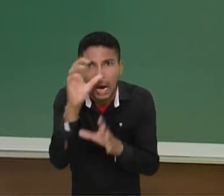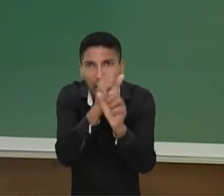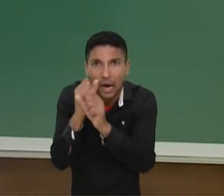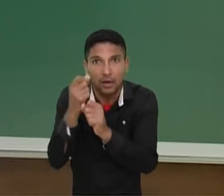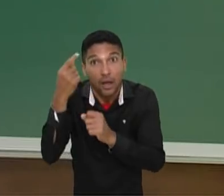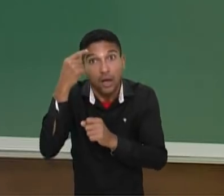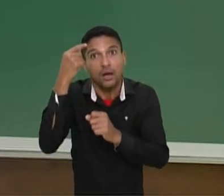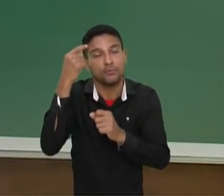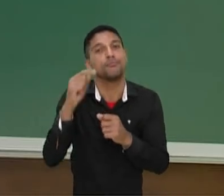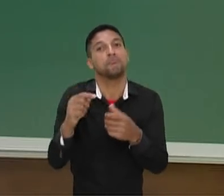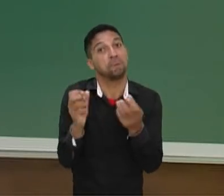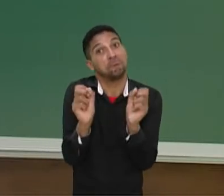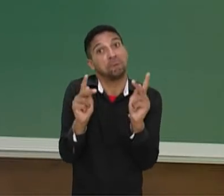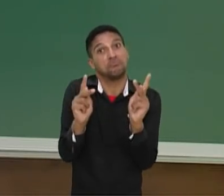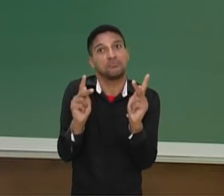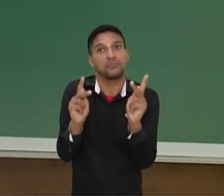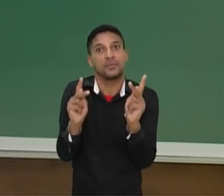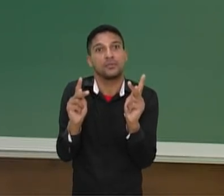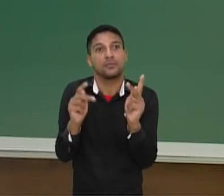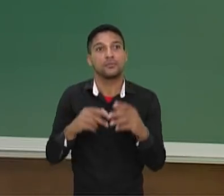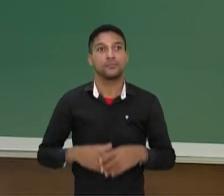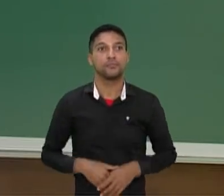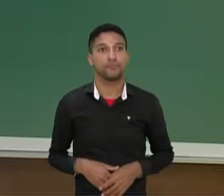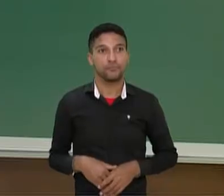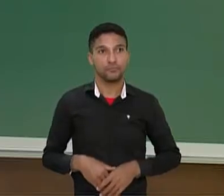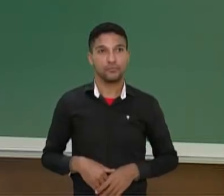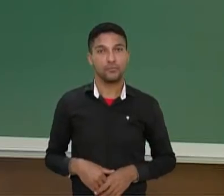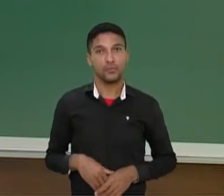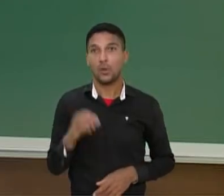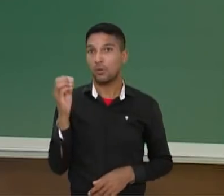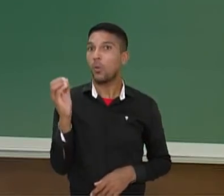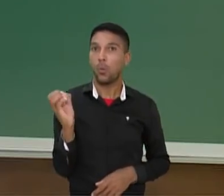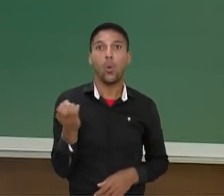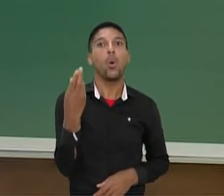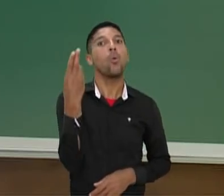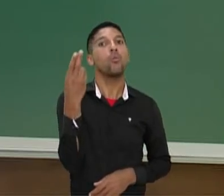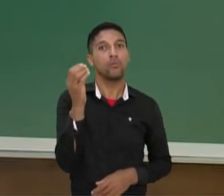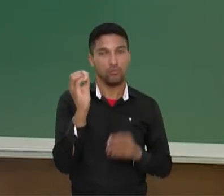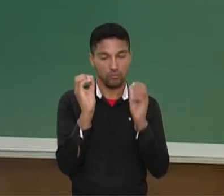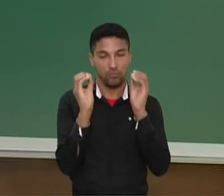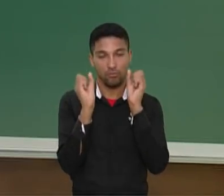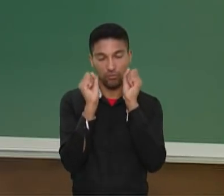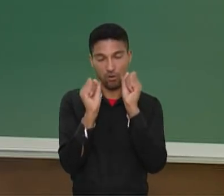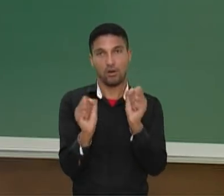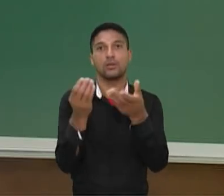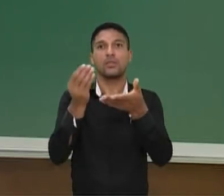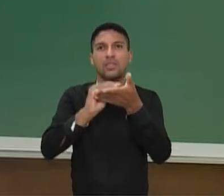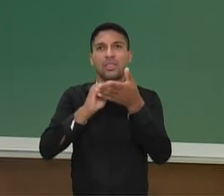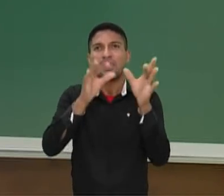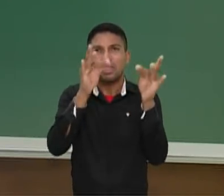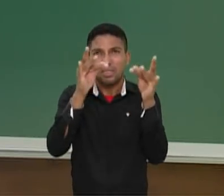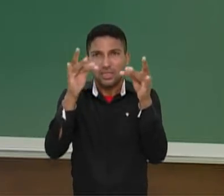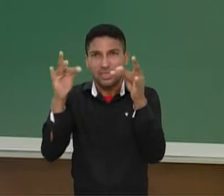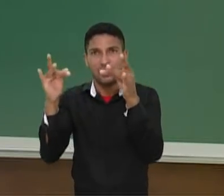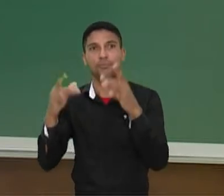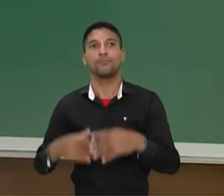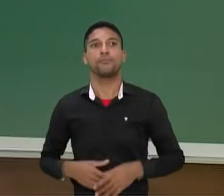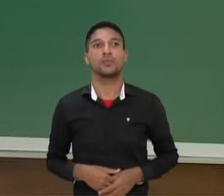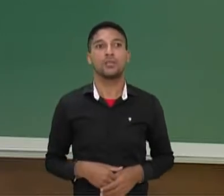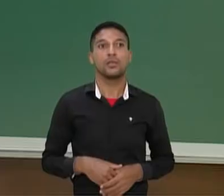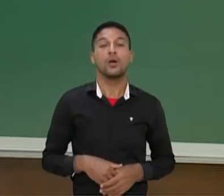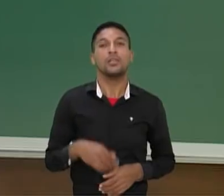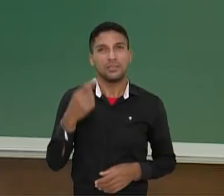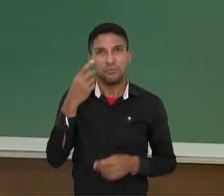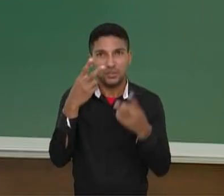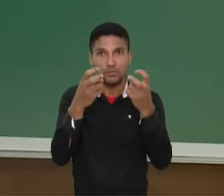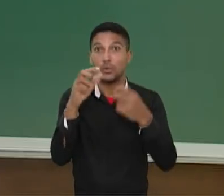essa expressão aqui. Eu não tenho sinal de igual, é uma expressão. Então, eu não vou resolver nada, eu não vou conseguir achar